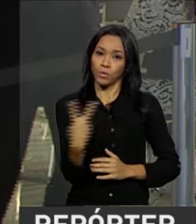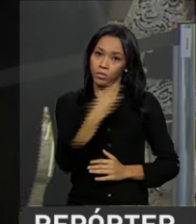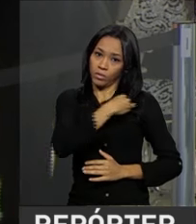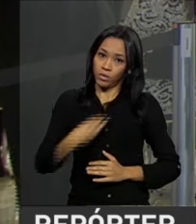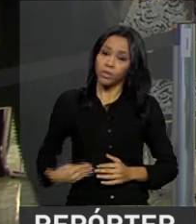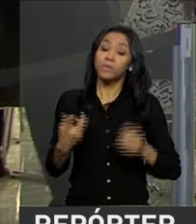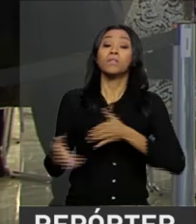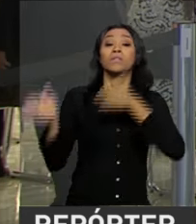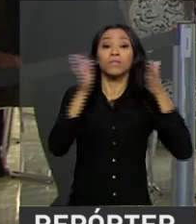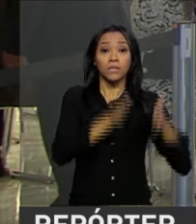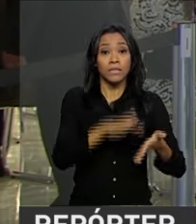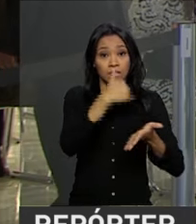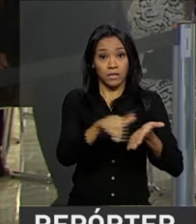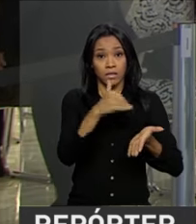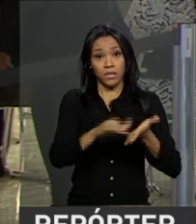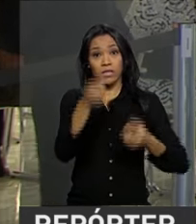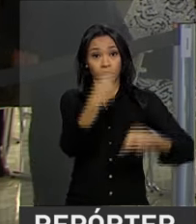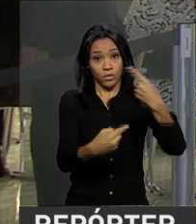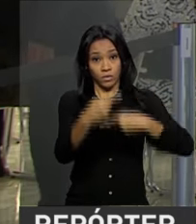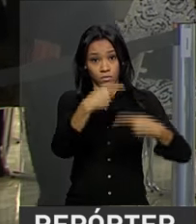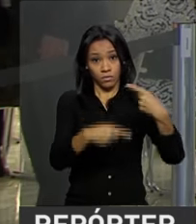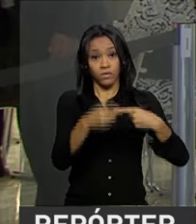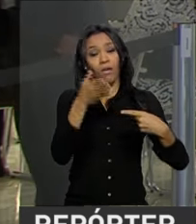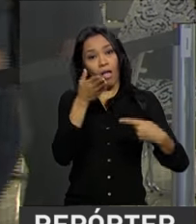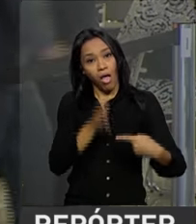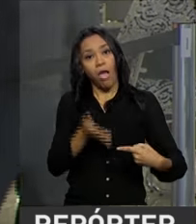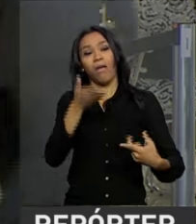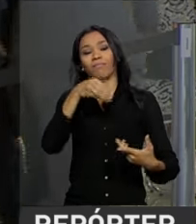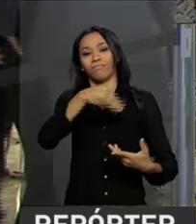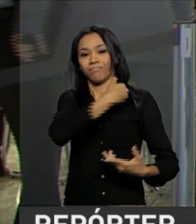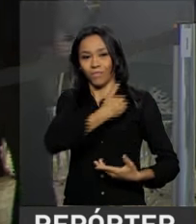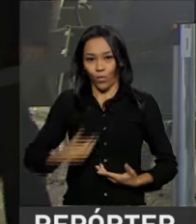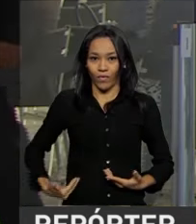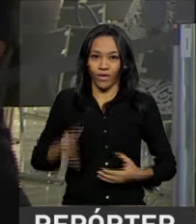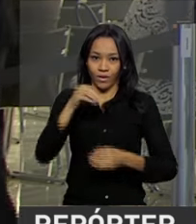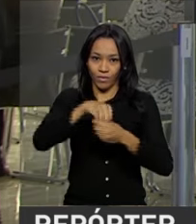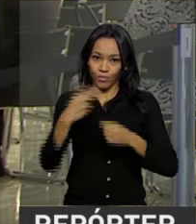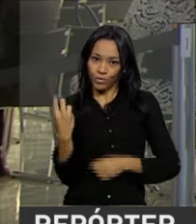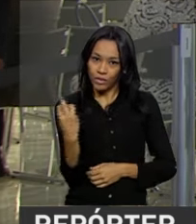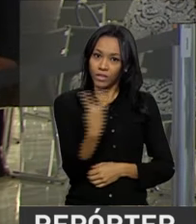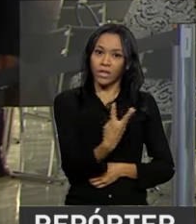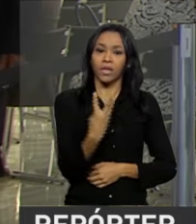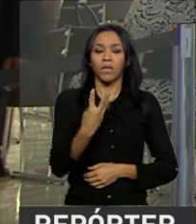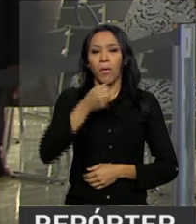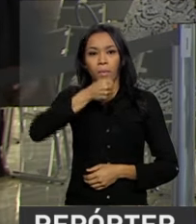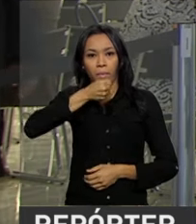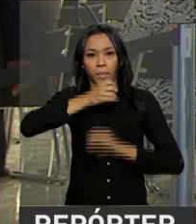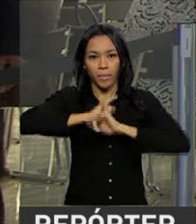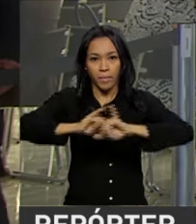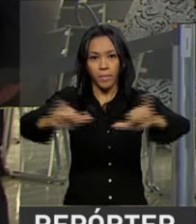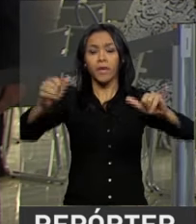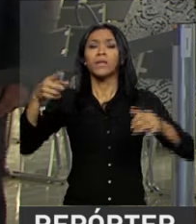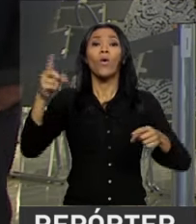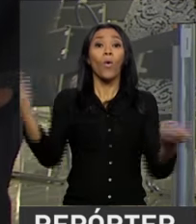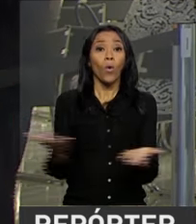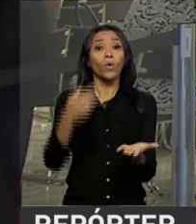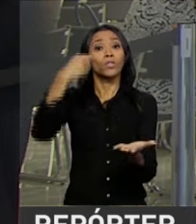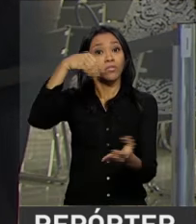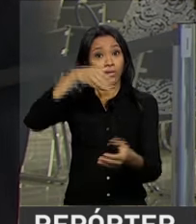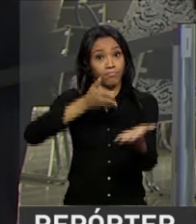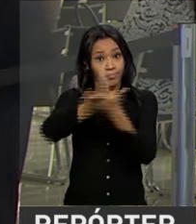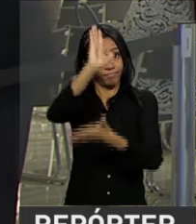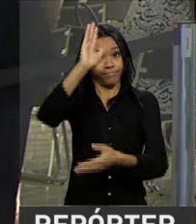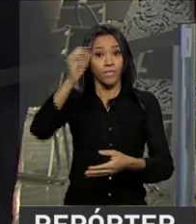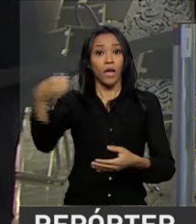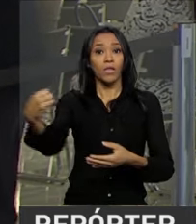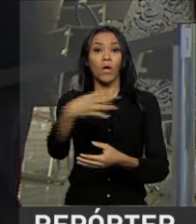e também da Secretaria de Governo, Gedel Vieira Lima. E deve ser votada hoje a nova meta fiscal do